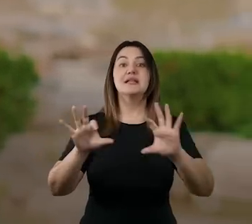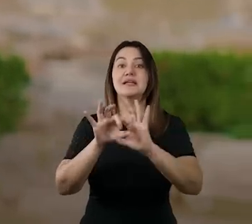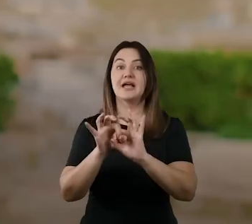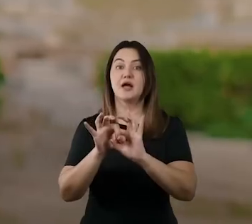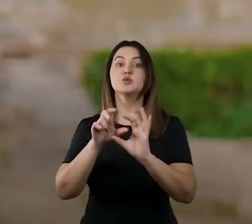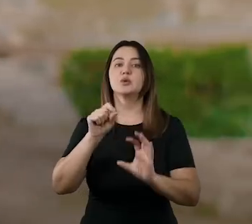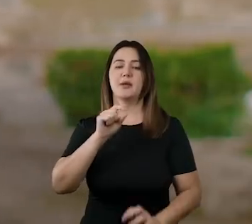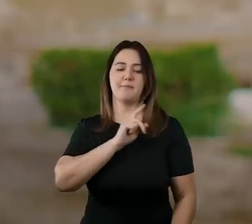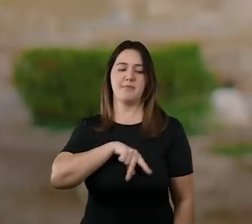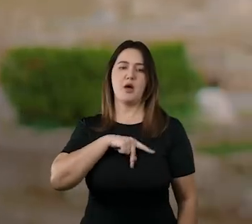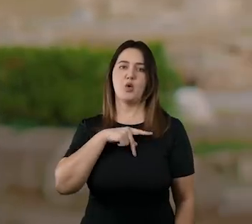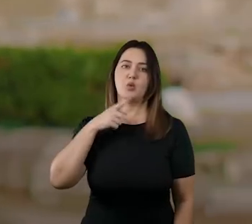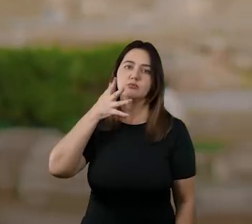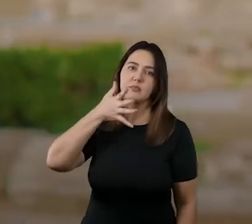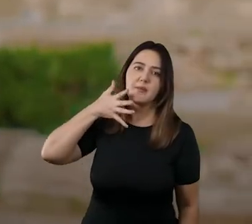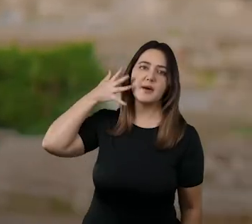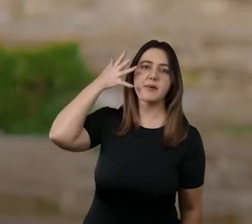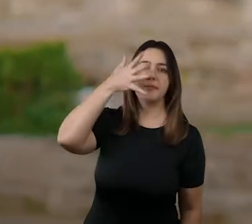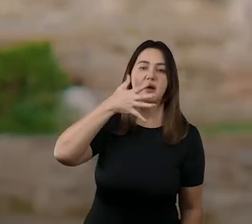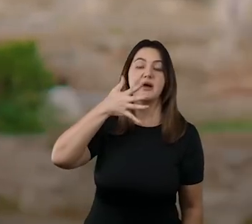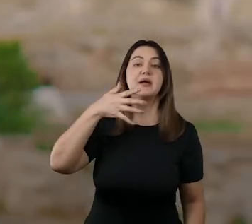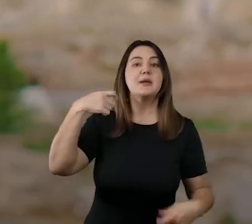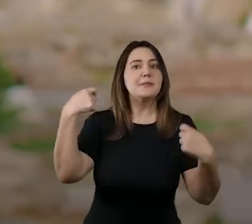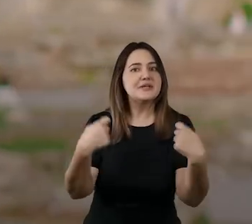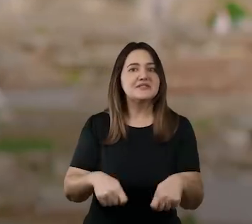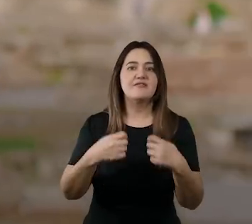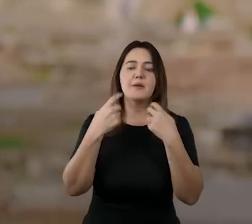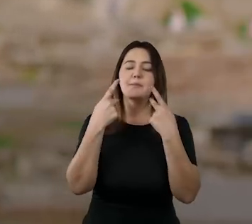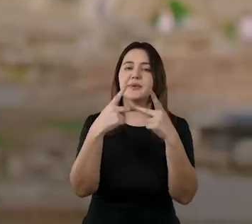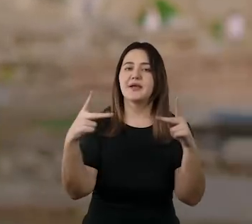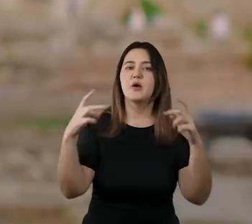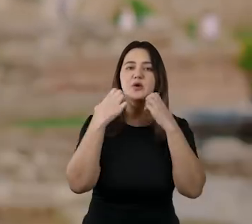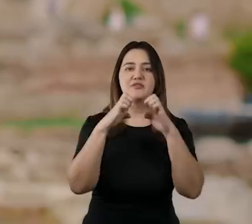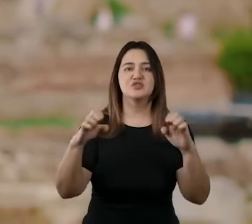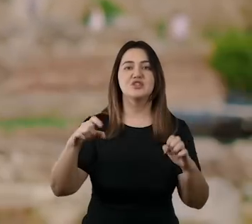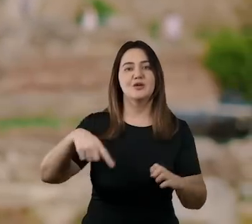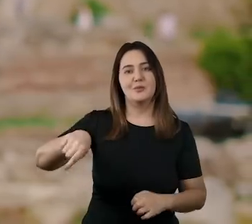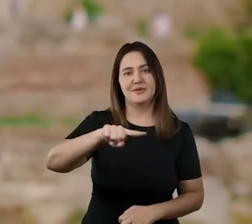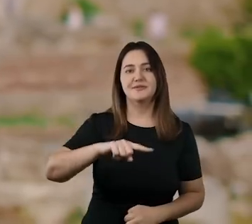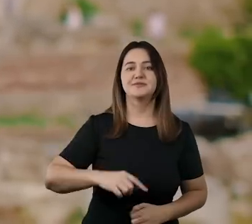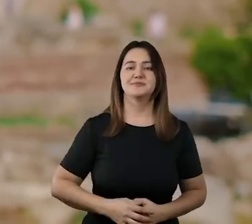Paulo e a sua necessidade de pregar o evangelho para o mundo grego.